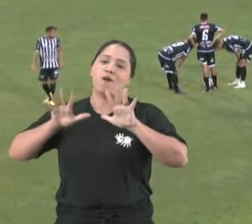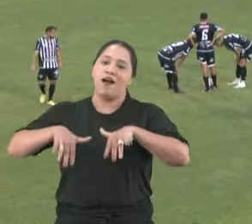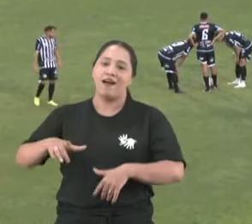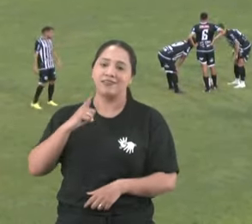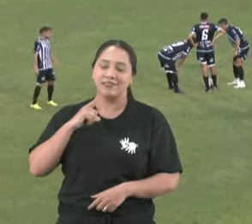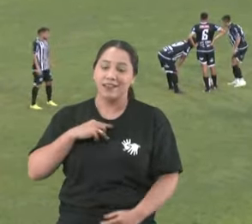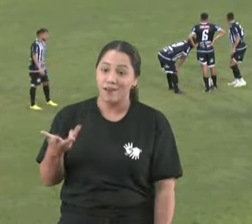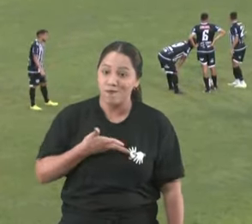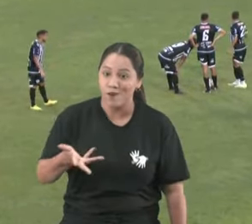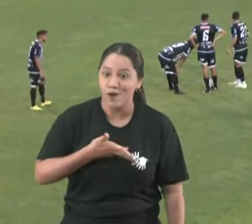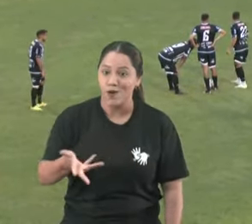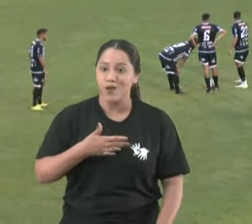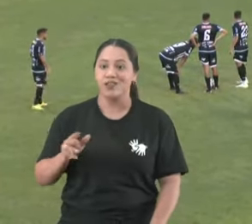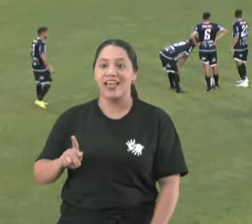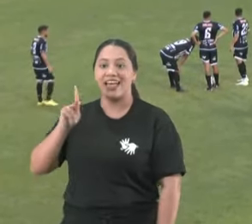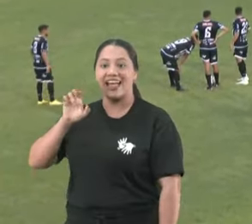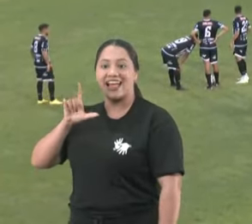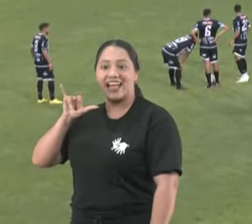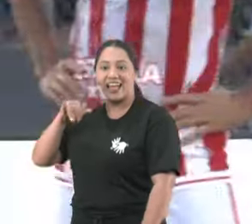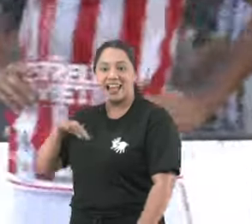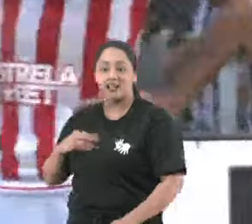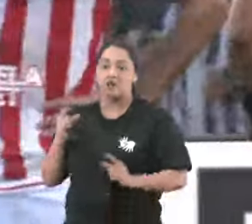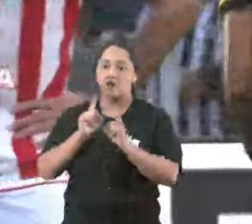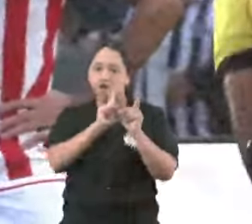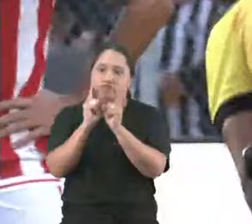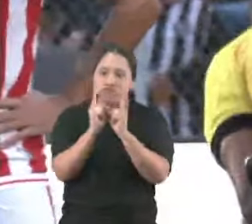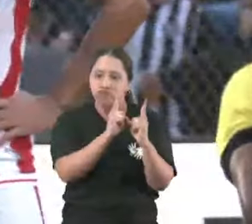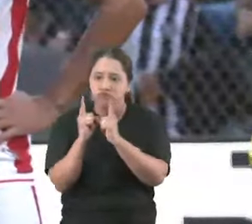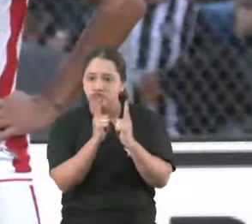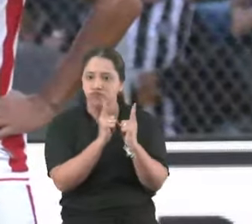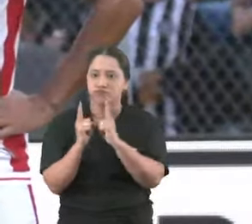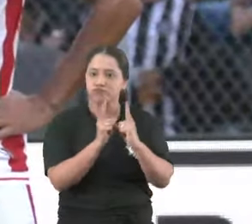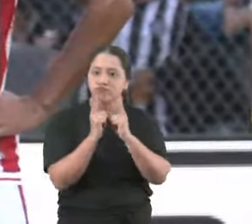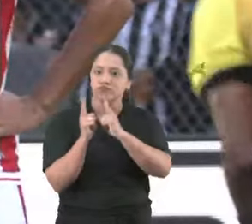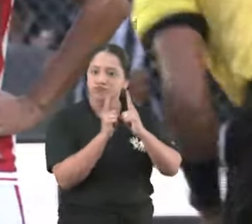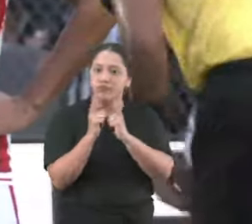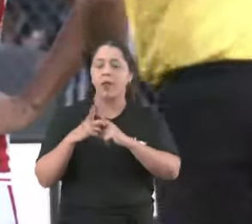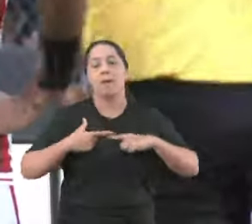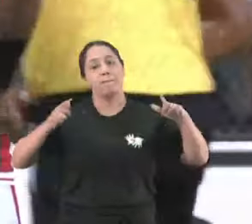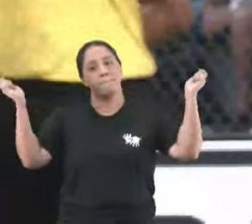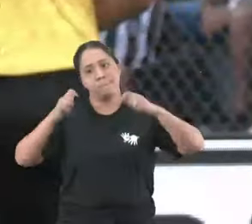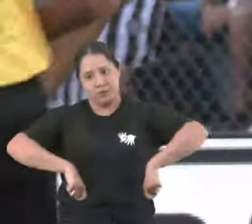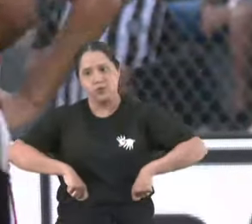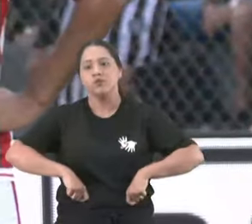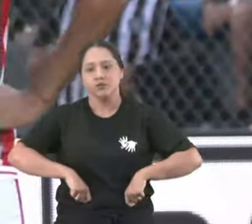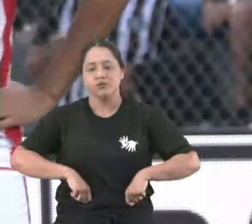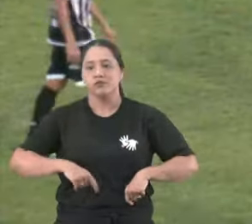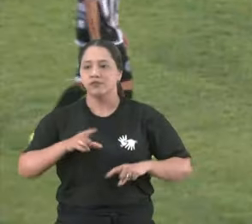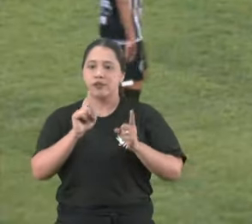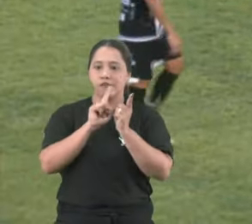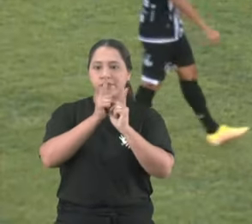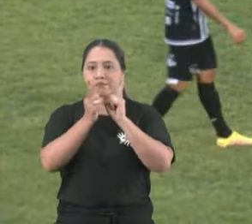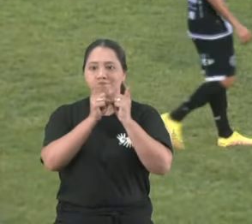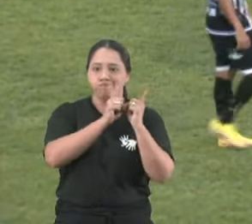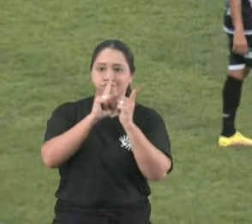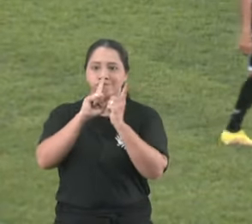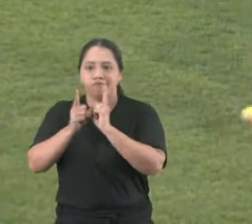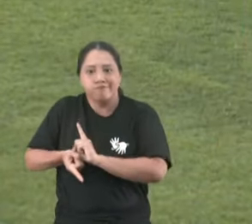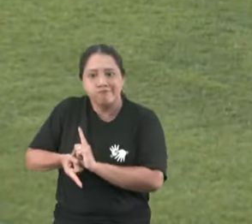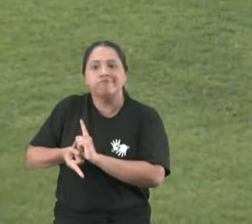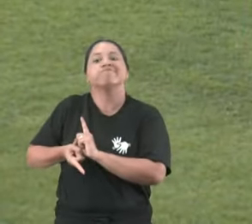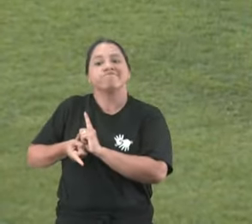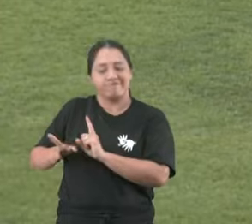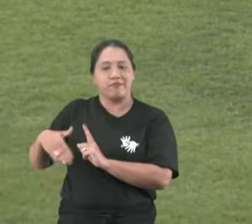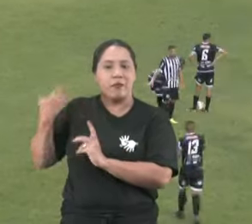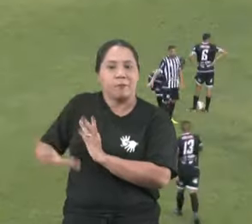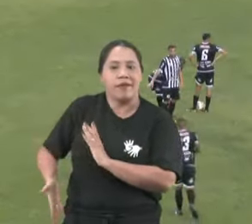nessa velocidade do Kellyton, no 1-1 do Kellyton, uma possibilidade de desequilibrar esse sistema